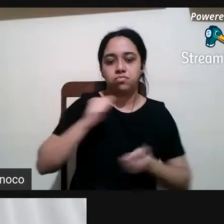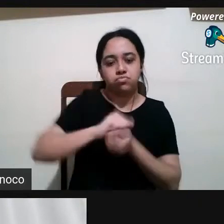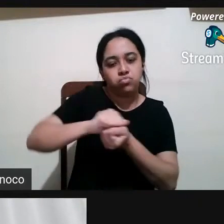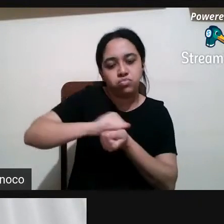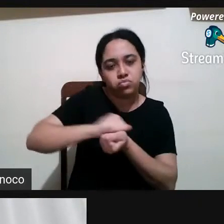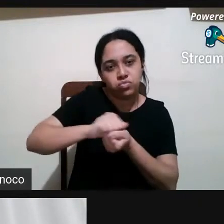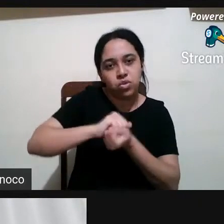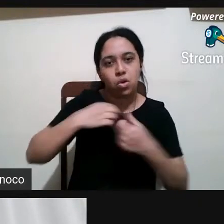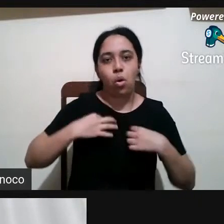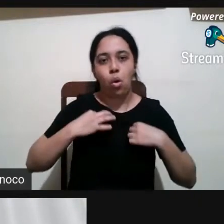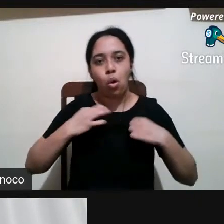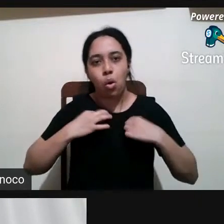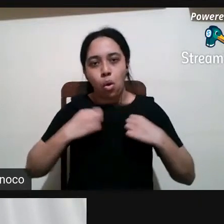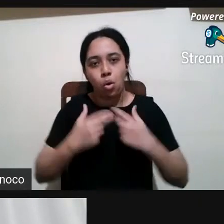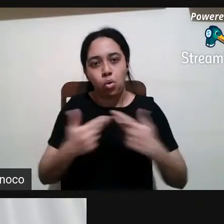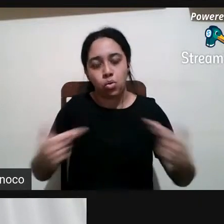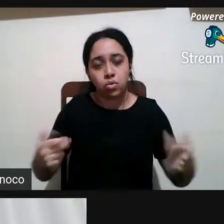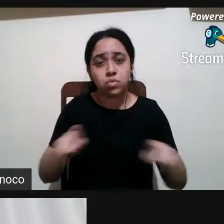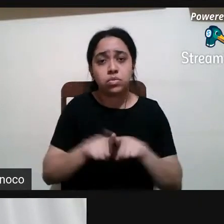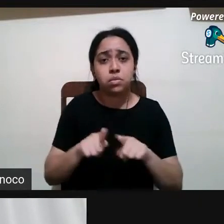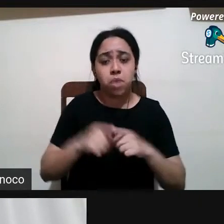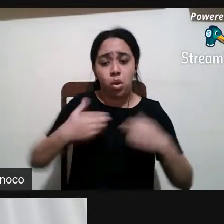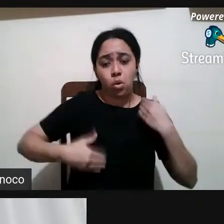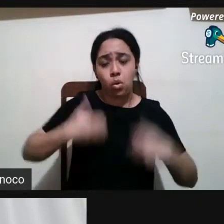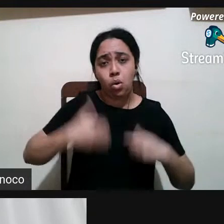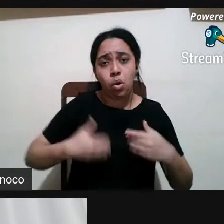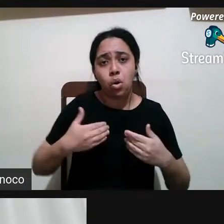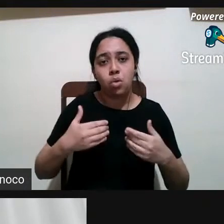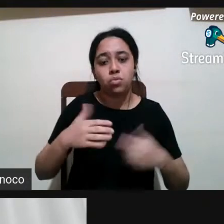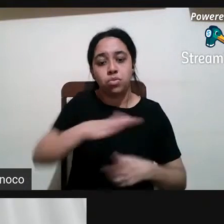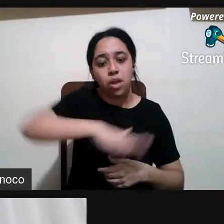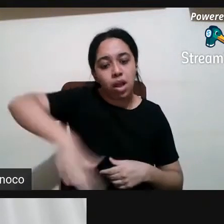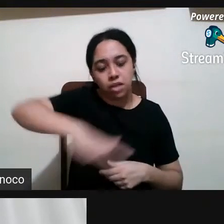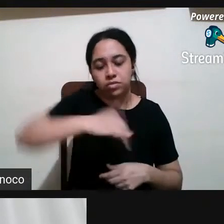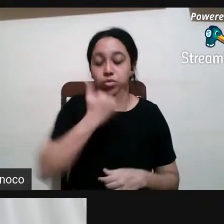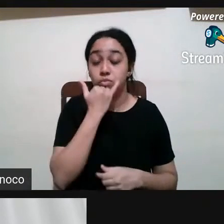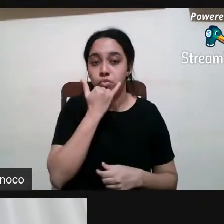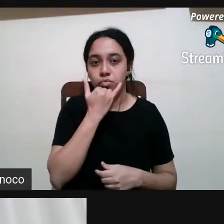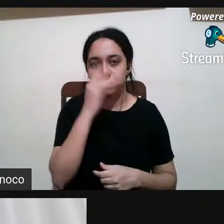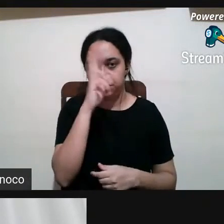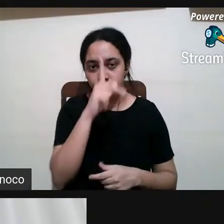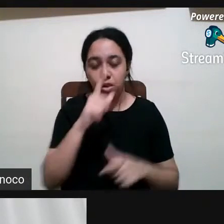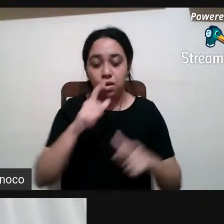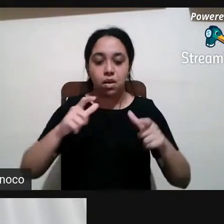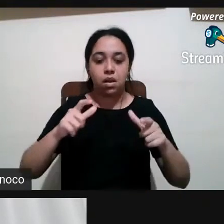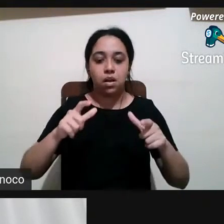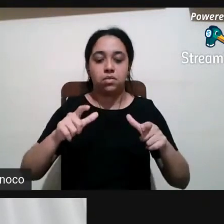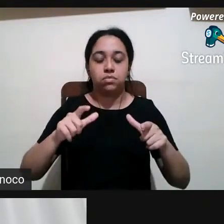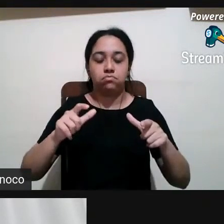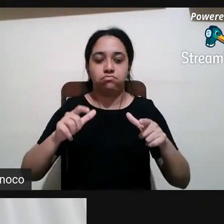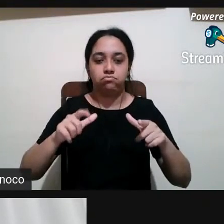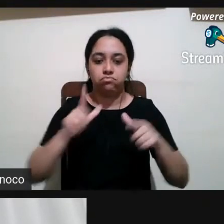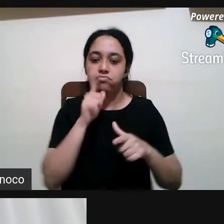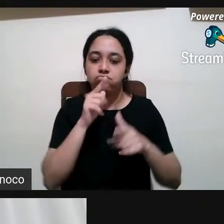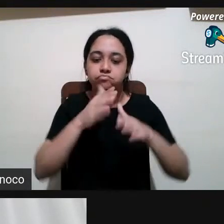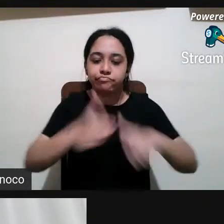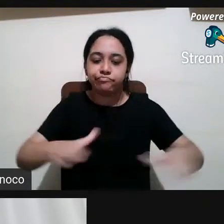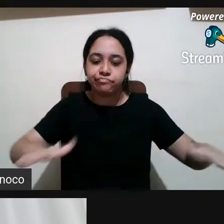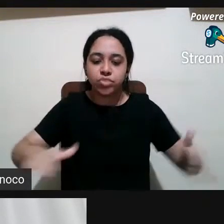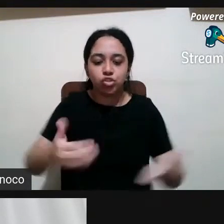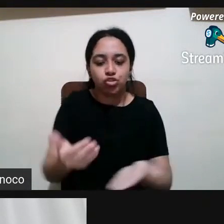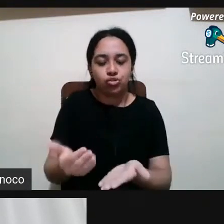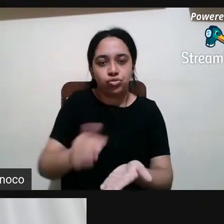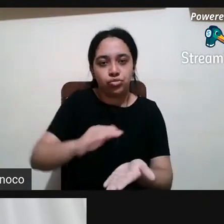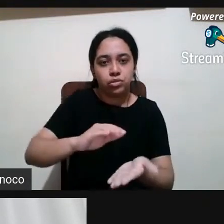do próprio corpo hídrico, mas isso sempre numa escala muito pequena e sempre envolvendo recursos, uma